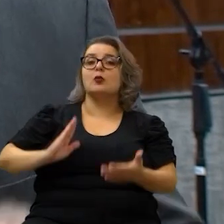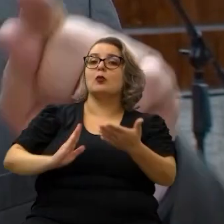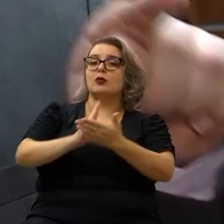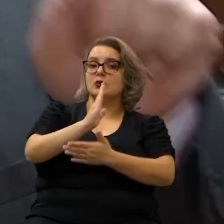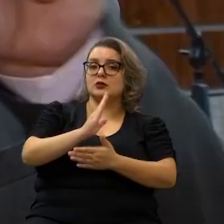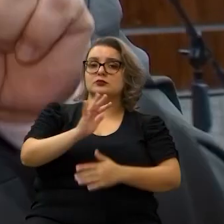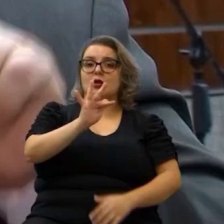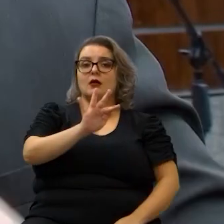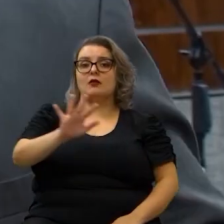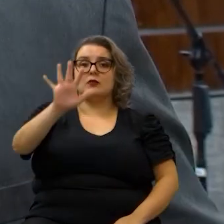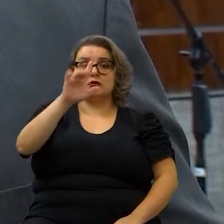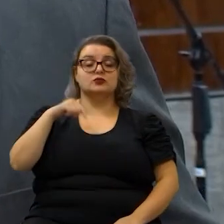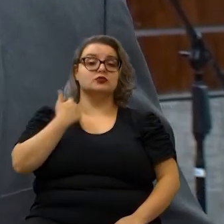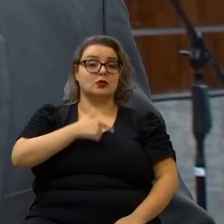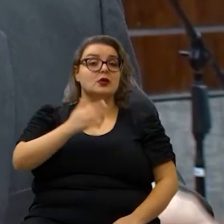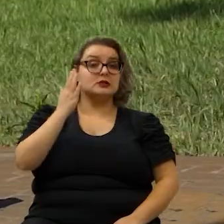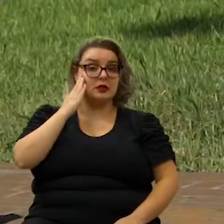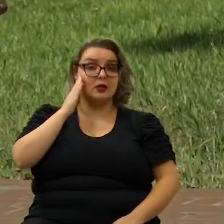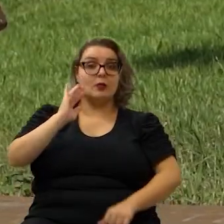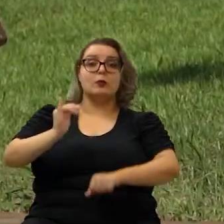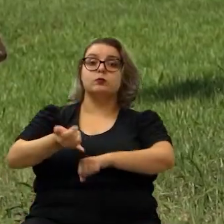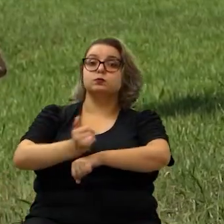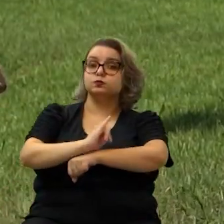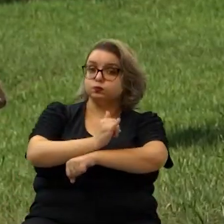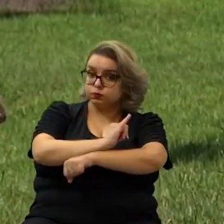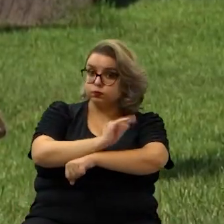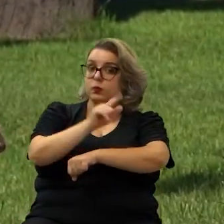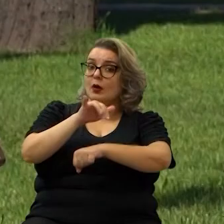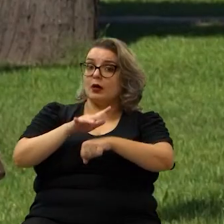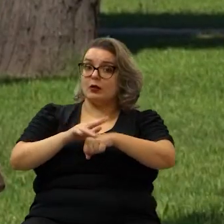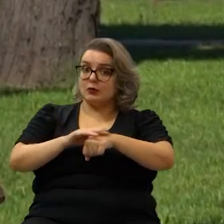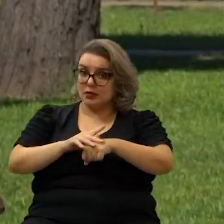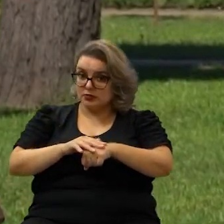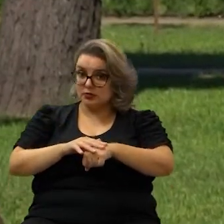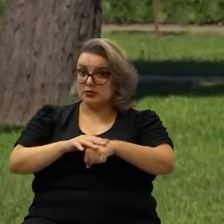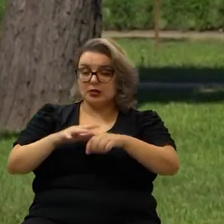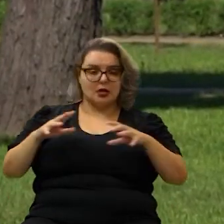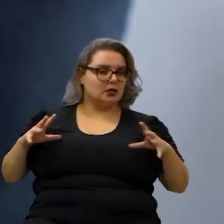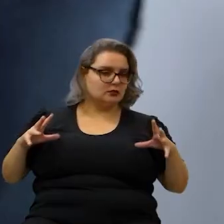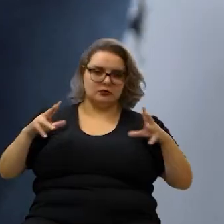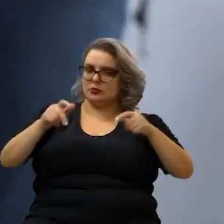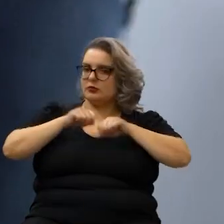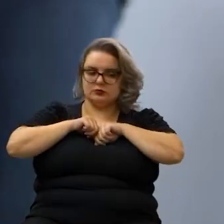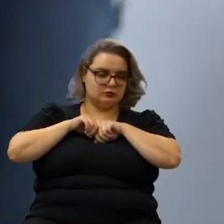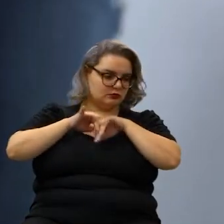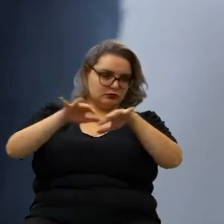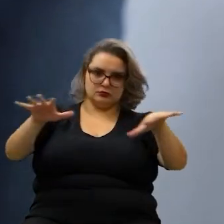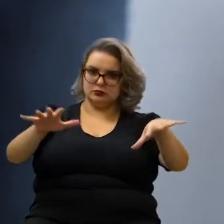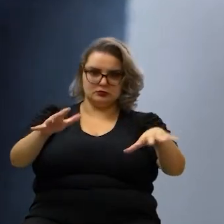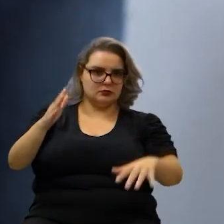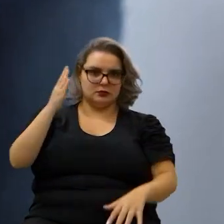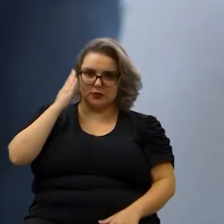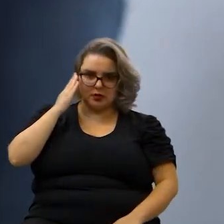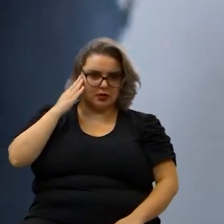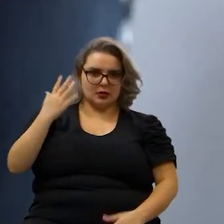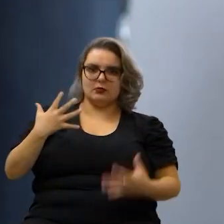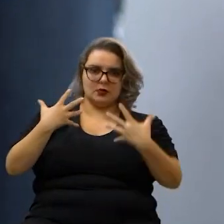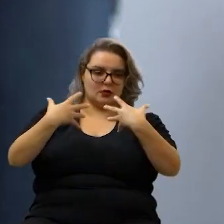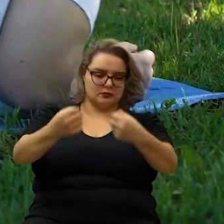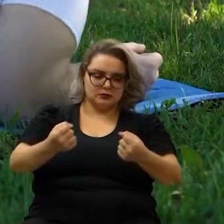que já foi aprovada na federação. Nós sabemos que a obesidade é uma doença, vem em todo mundo se